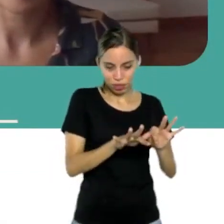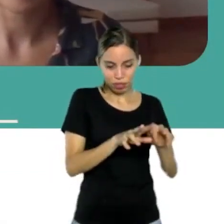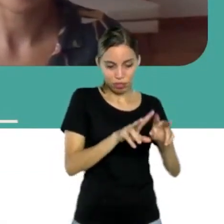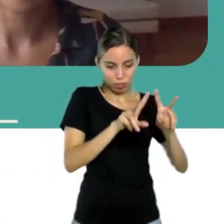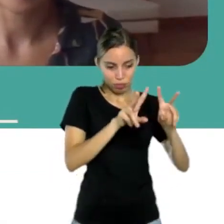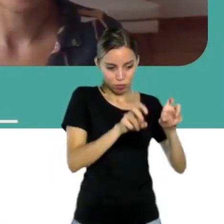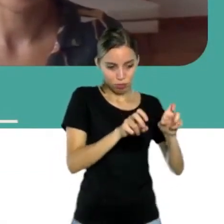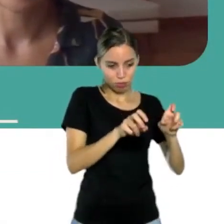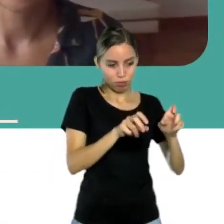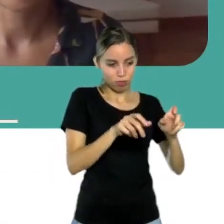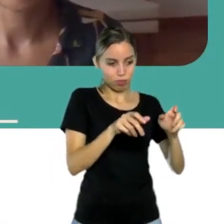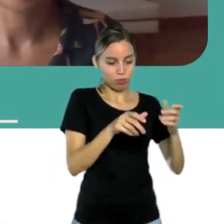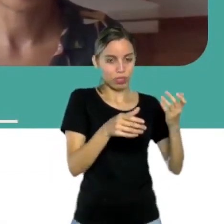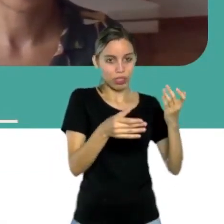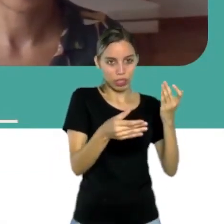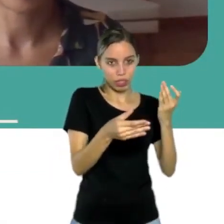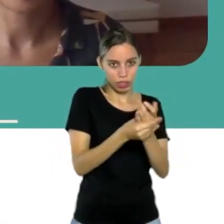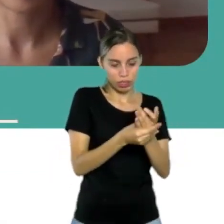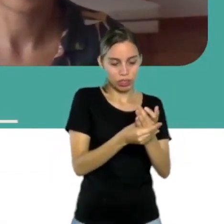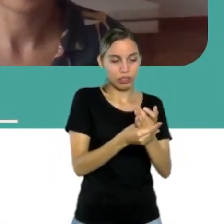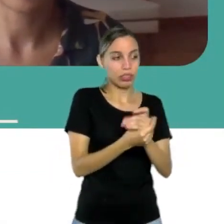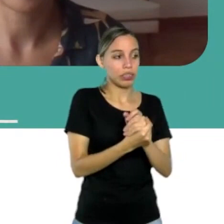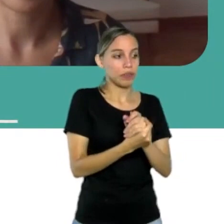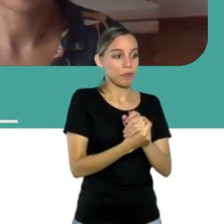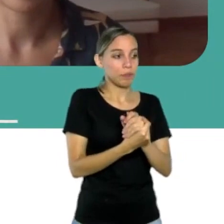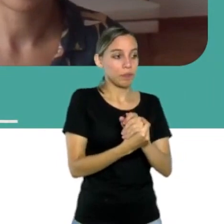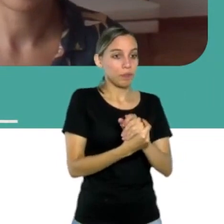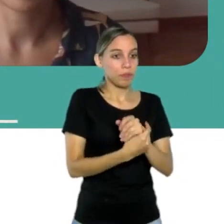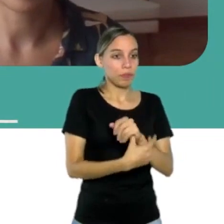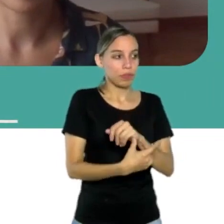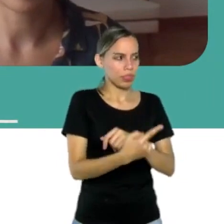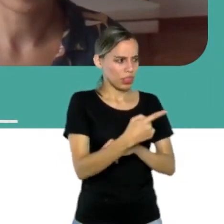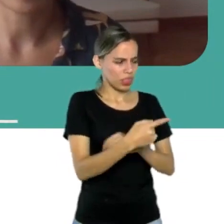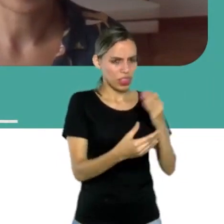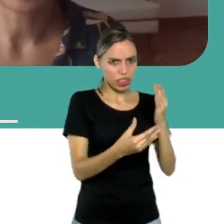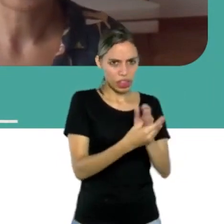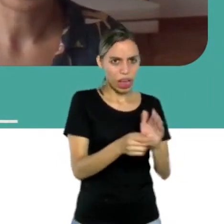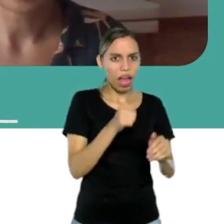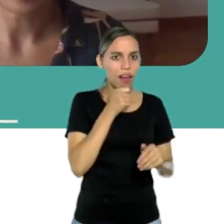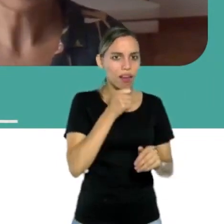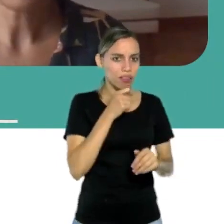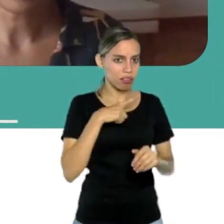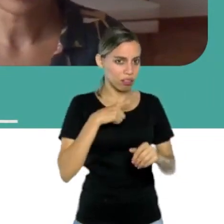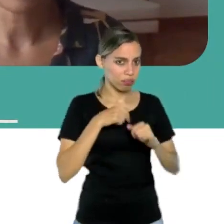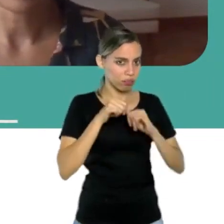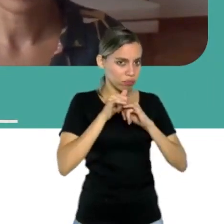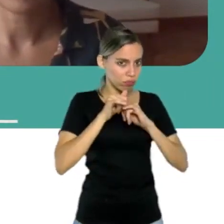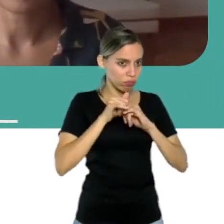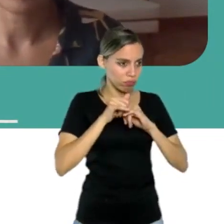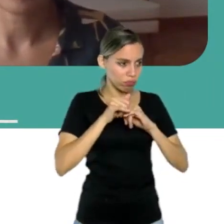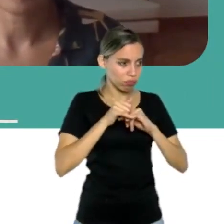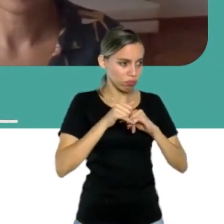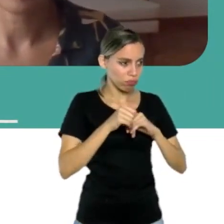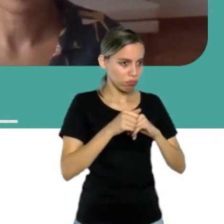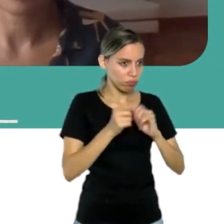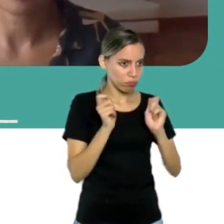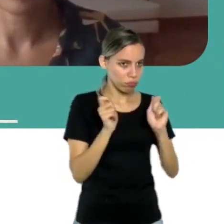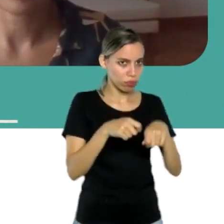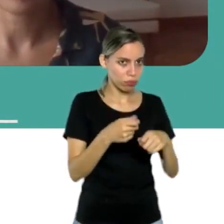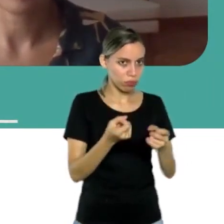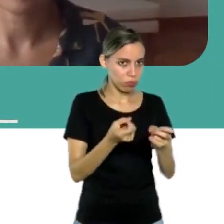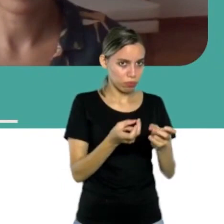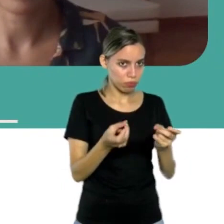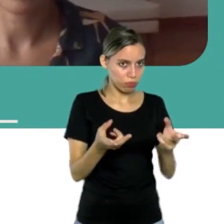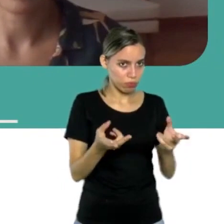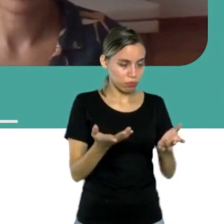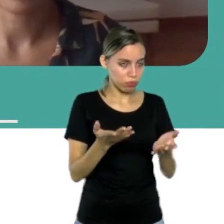no caderno das inviabilidades, né? O livro está disponível, Elisa? Eu queria que você falasse, assim, do conteúdo